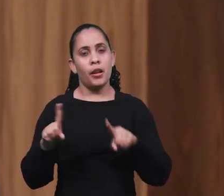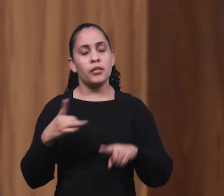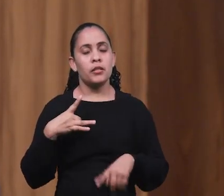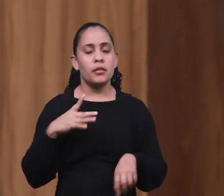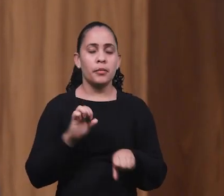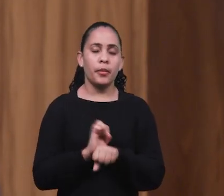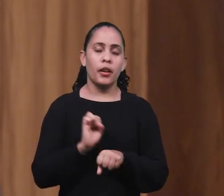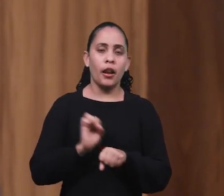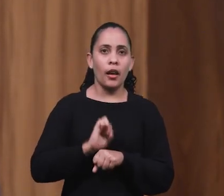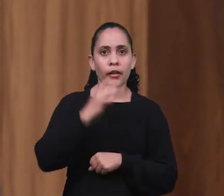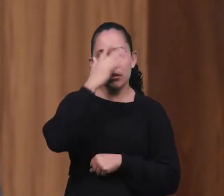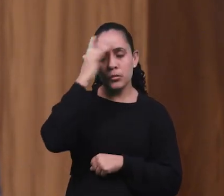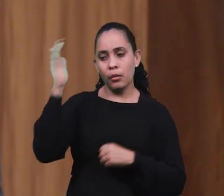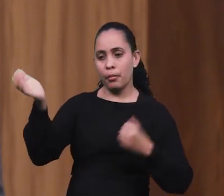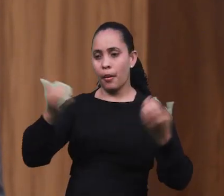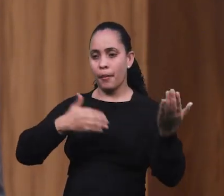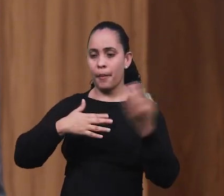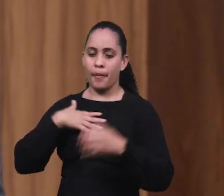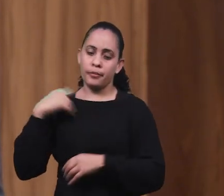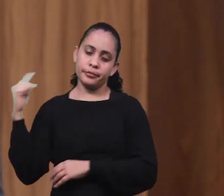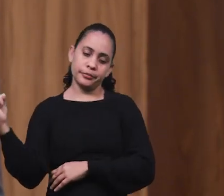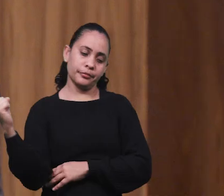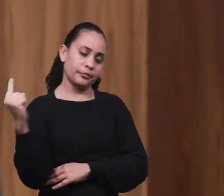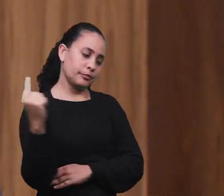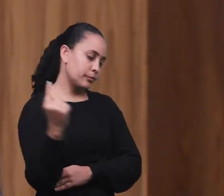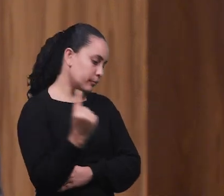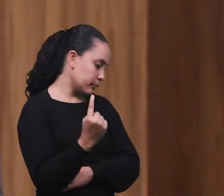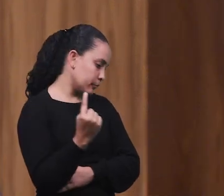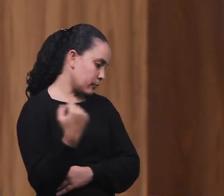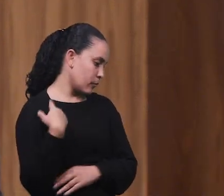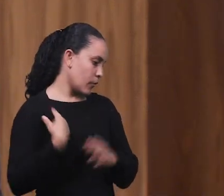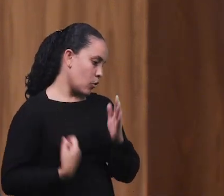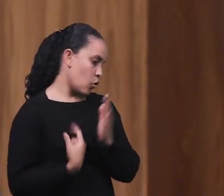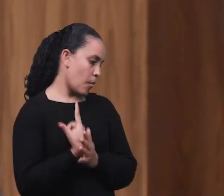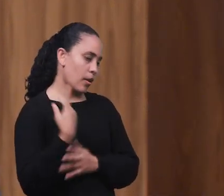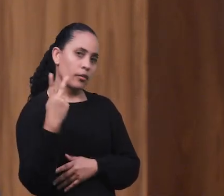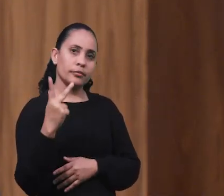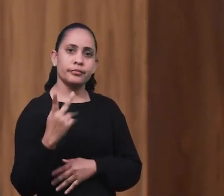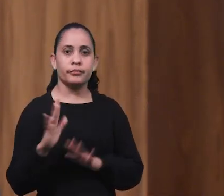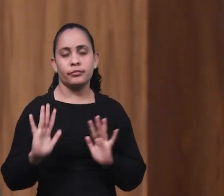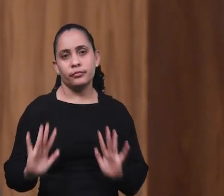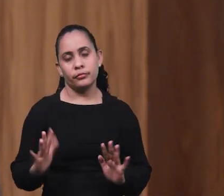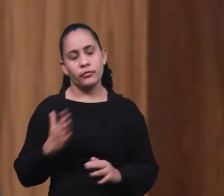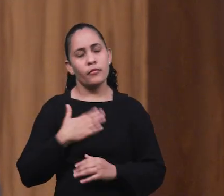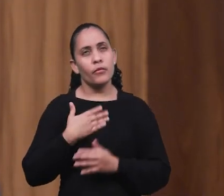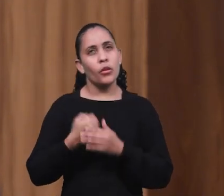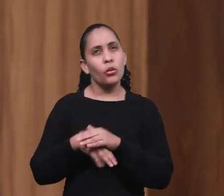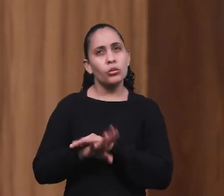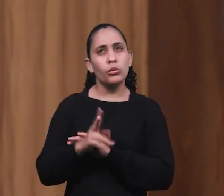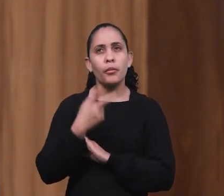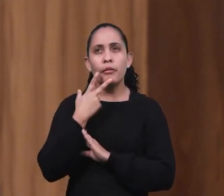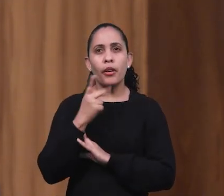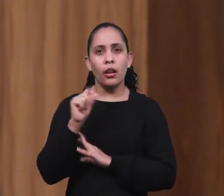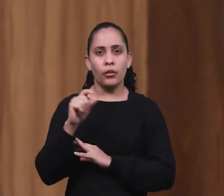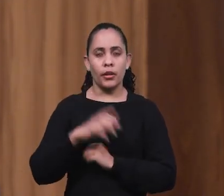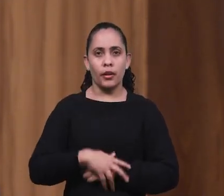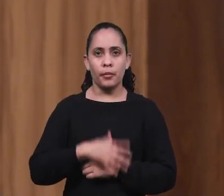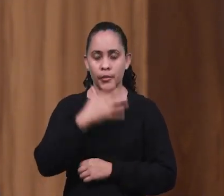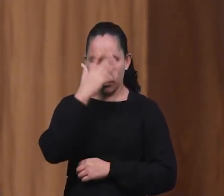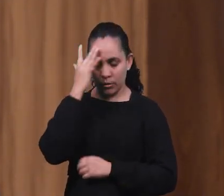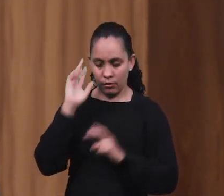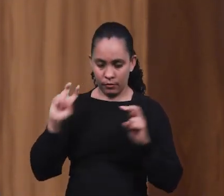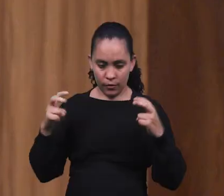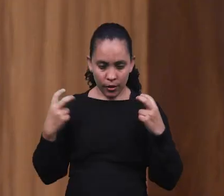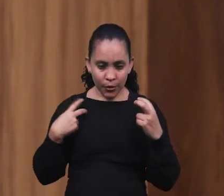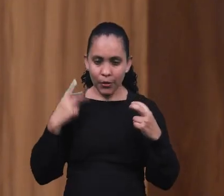não pode esperar que as pessoas vão passar ali em frente e vão ficar entrando e comprando de você. A gente costuma dizer assim, quem não